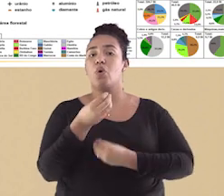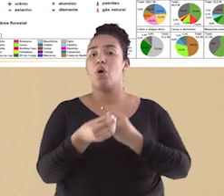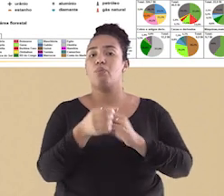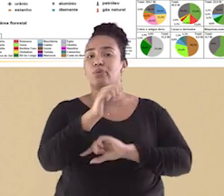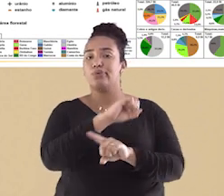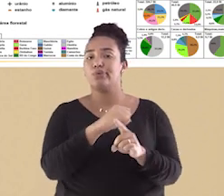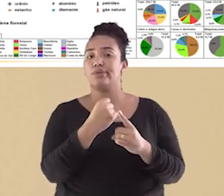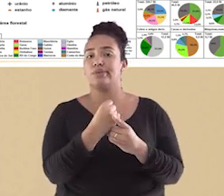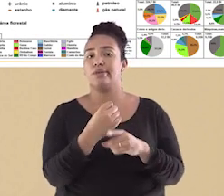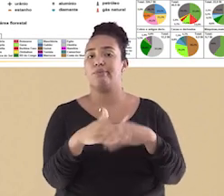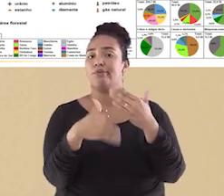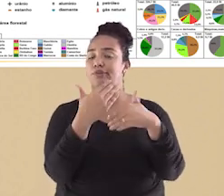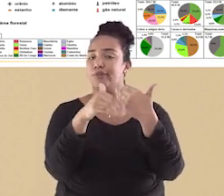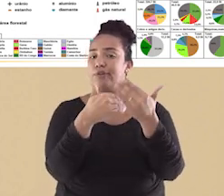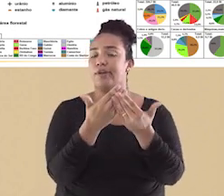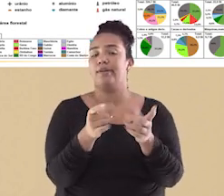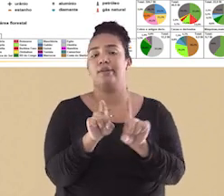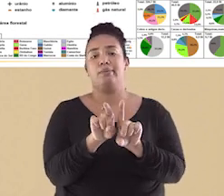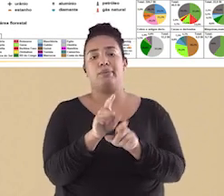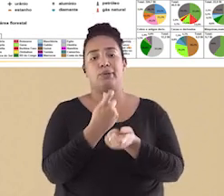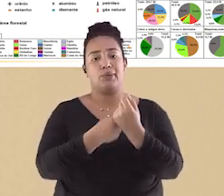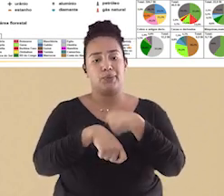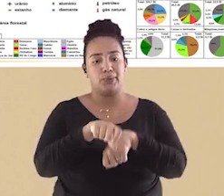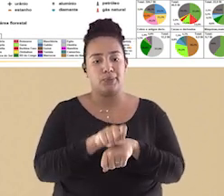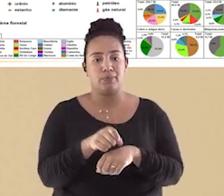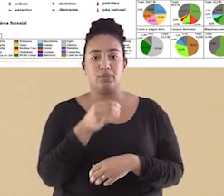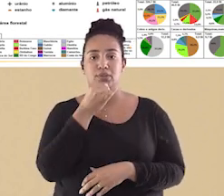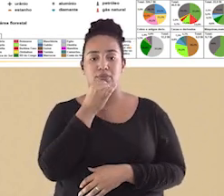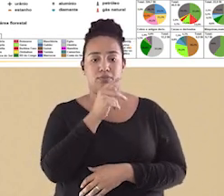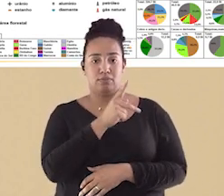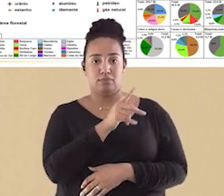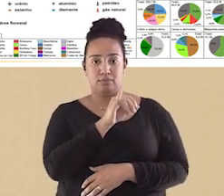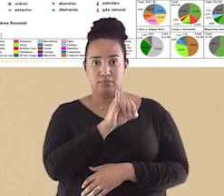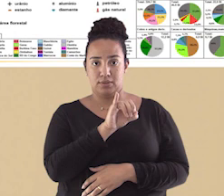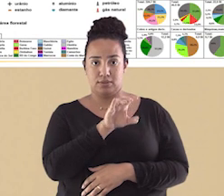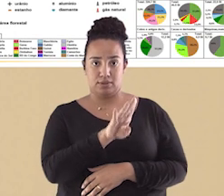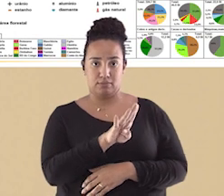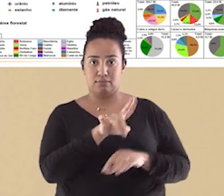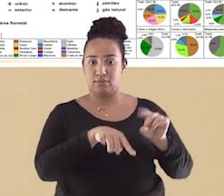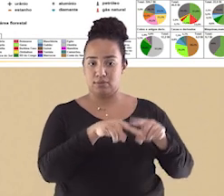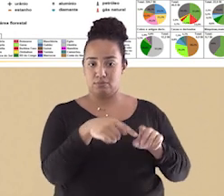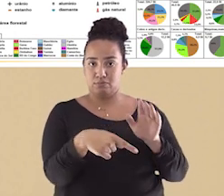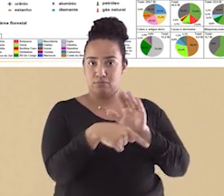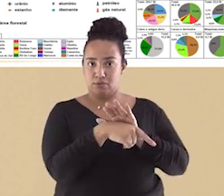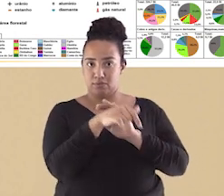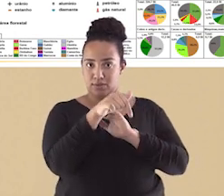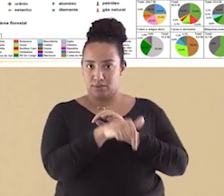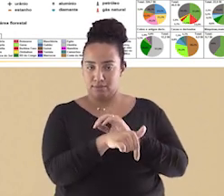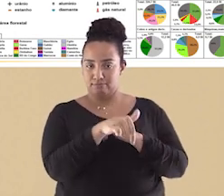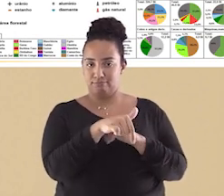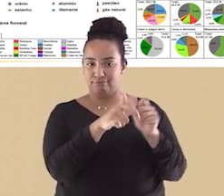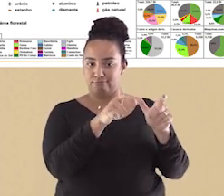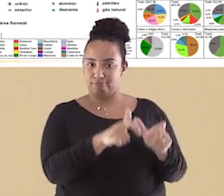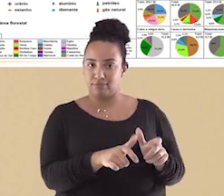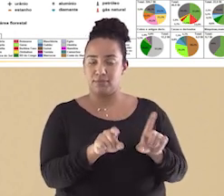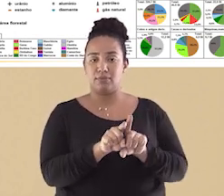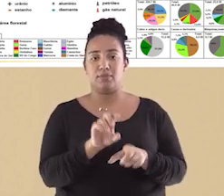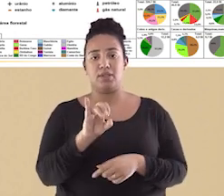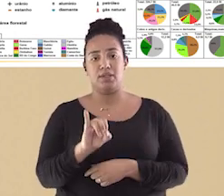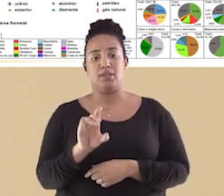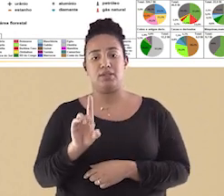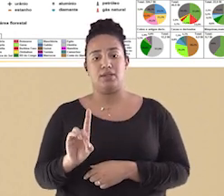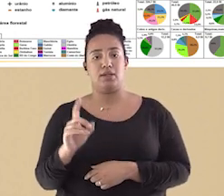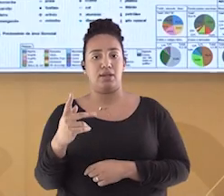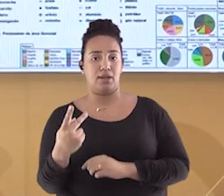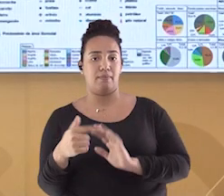sociedade e da economia, sendo o PIB o Produto Interno Bruto e o IDH o Índice de Desenvolvimento